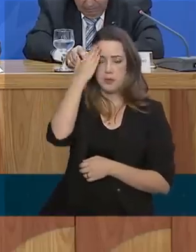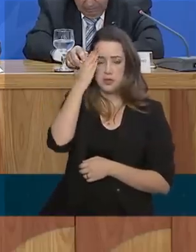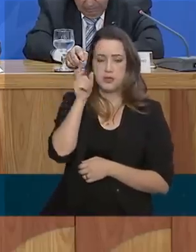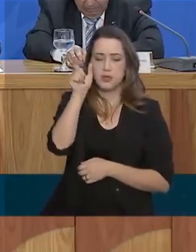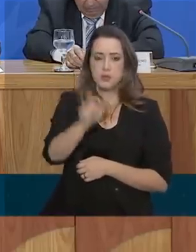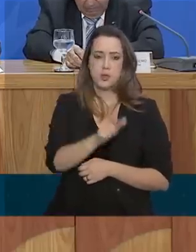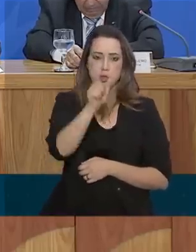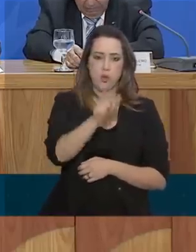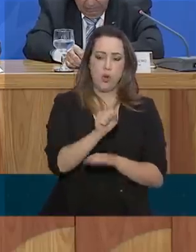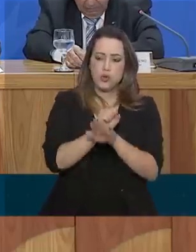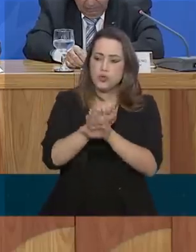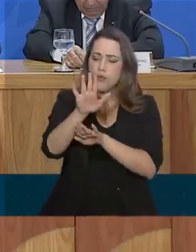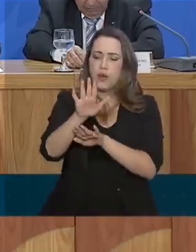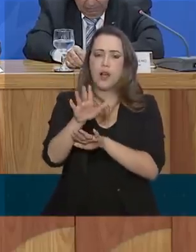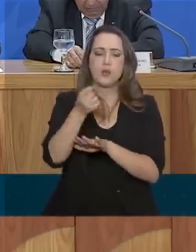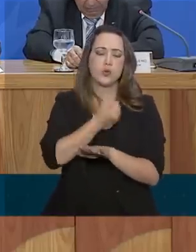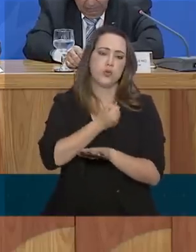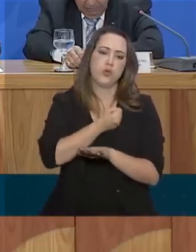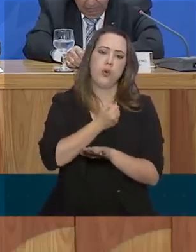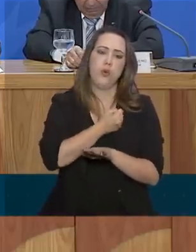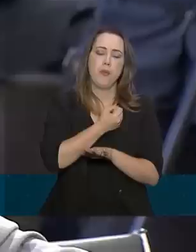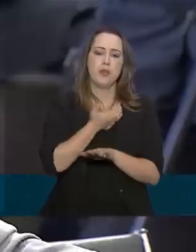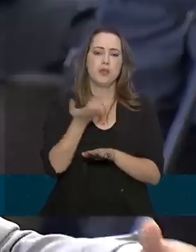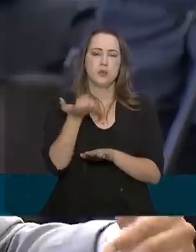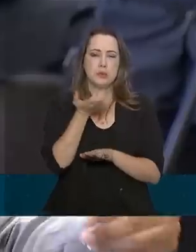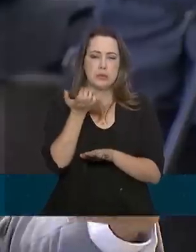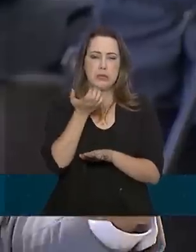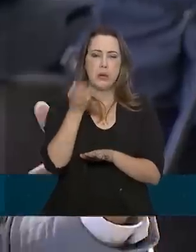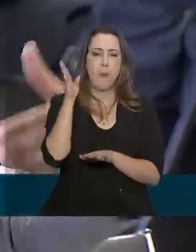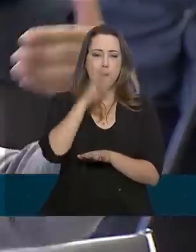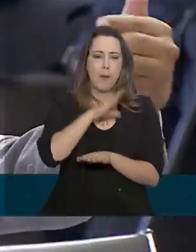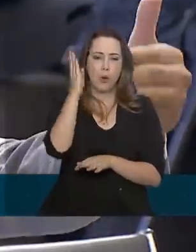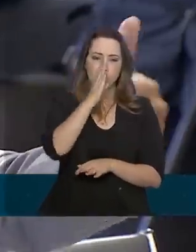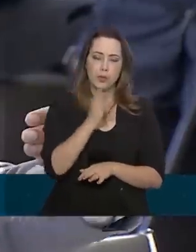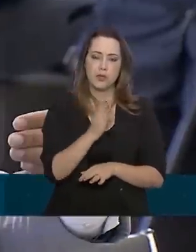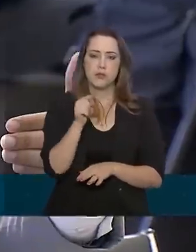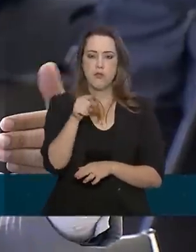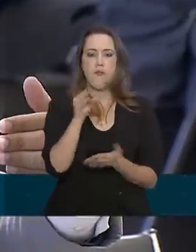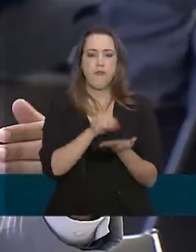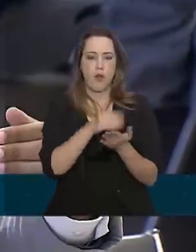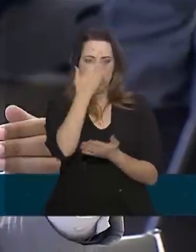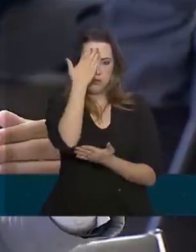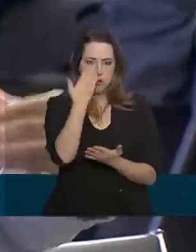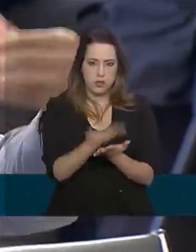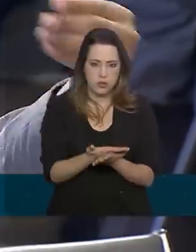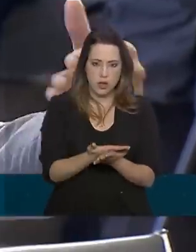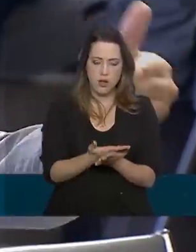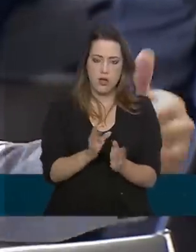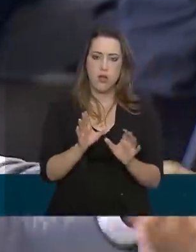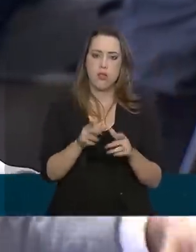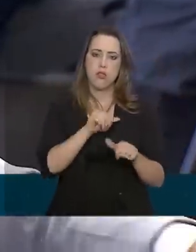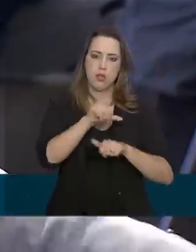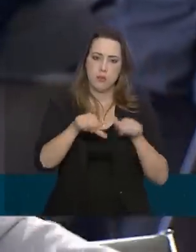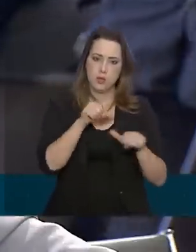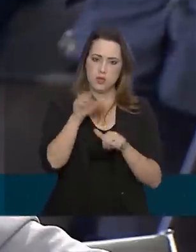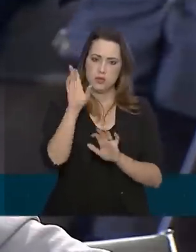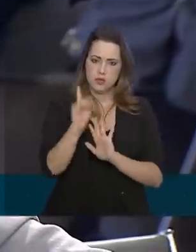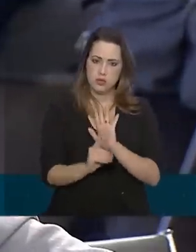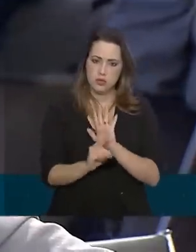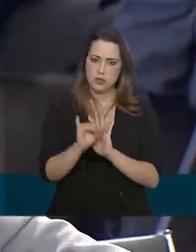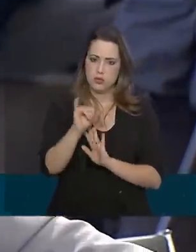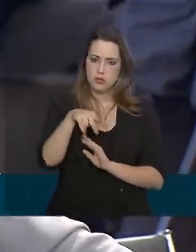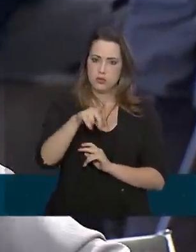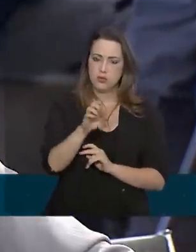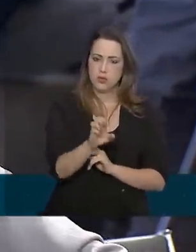né os informes para prejudicar o governo os foram sugeriu que faltou confiança eu queria saber se vai haver mudanças na diretoria do